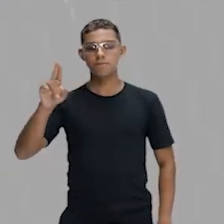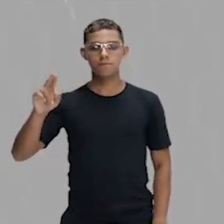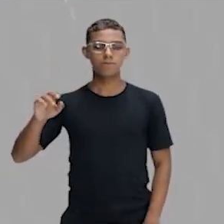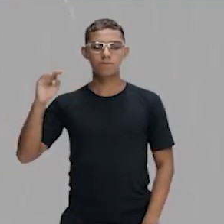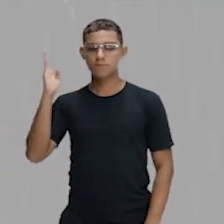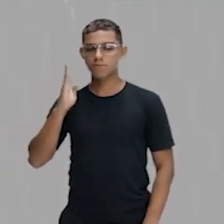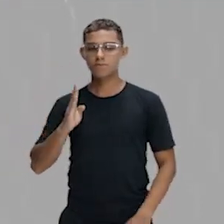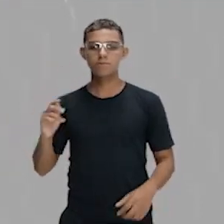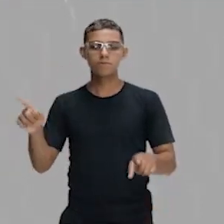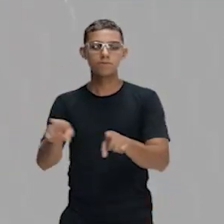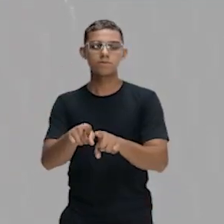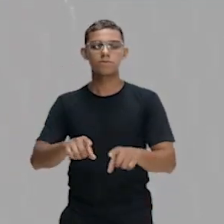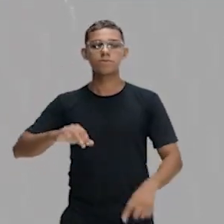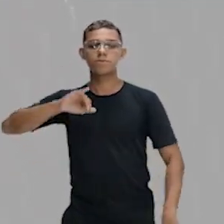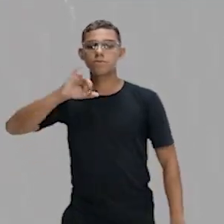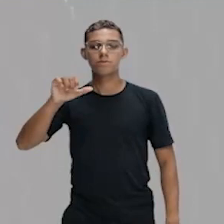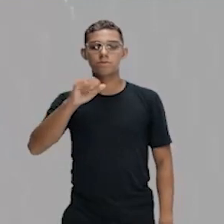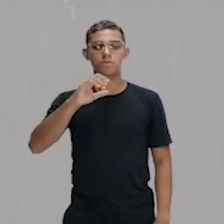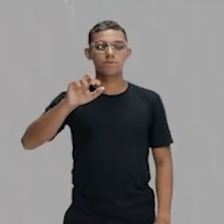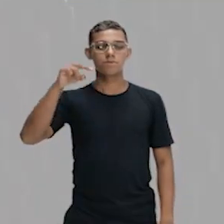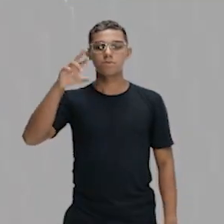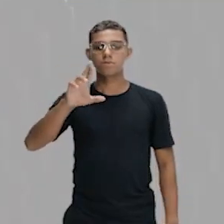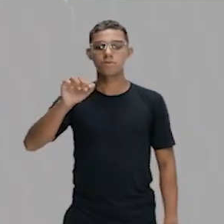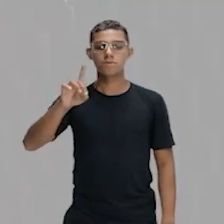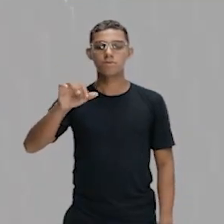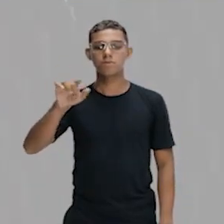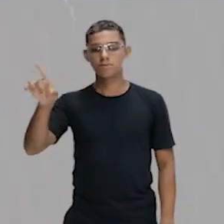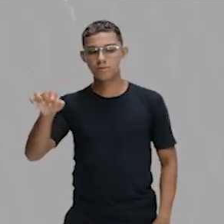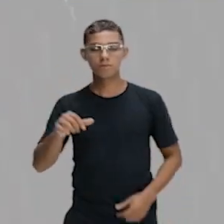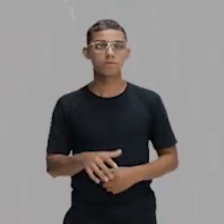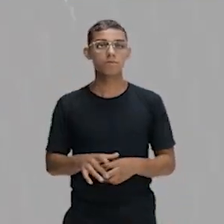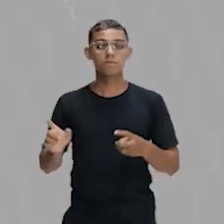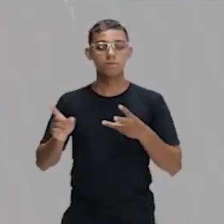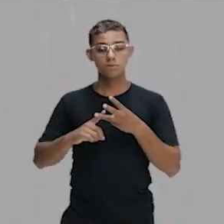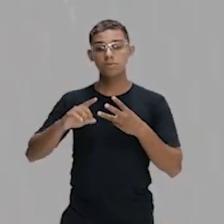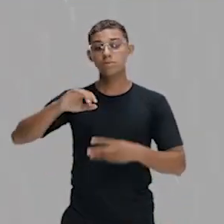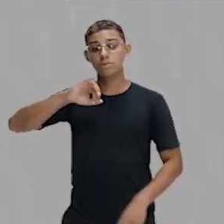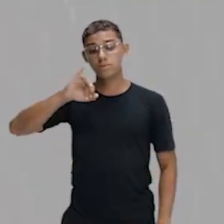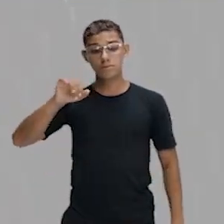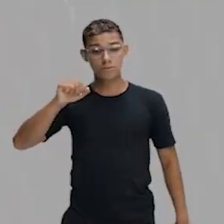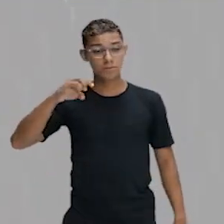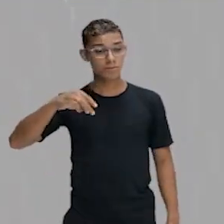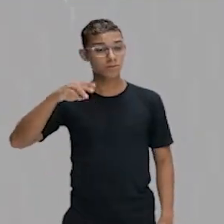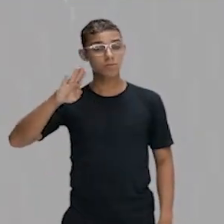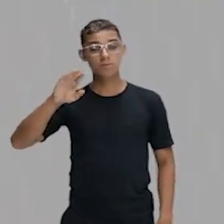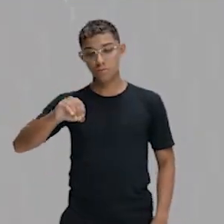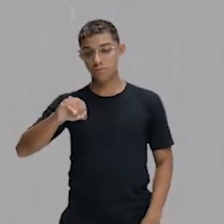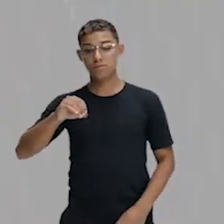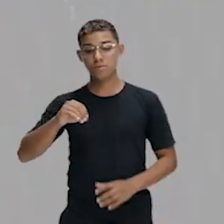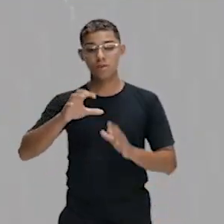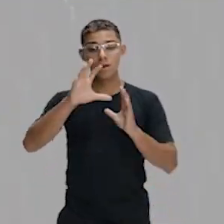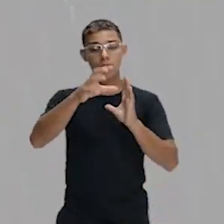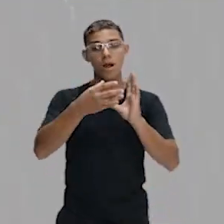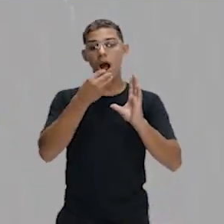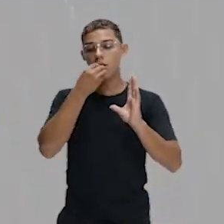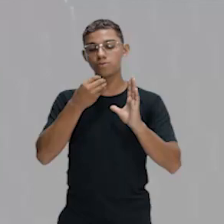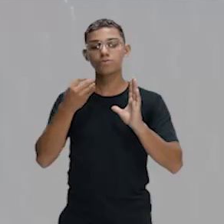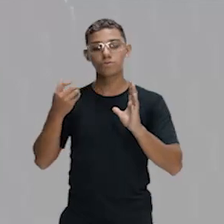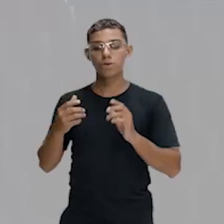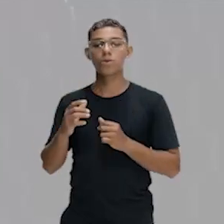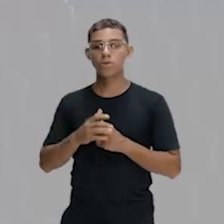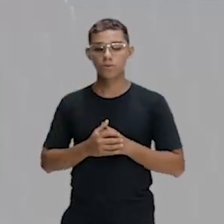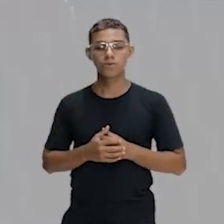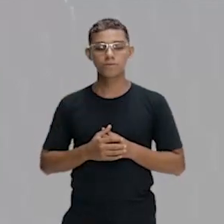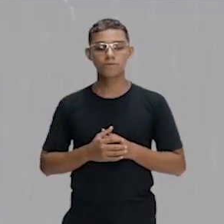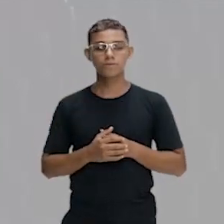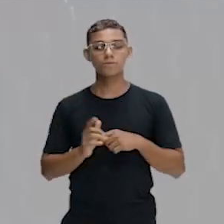pau-brasil. Nós temos aqui o jacarandá. Tem outro exemplo aqui do jambo, muito conhecido aqui. Nós temos